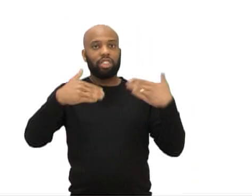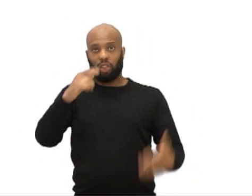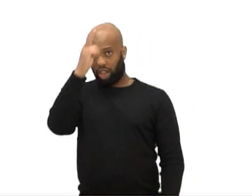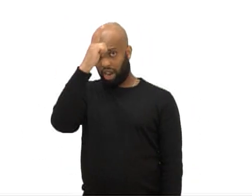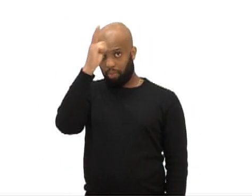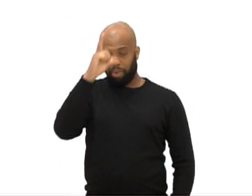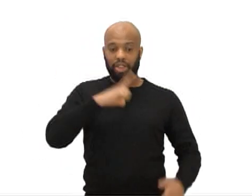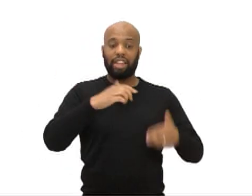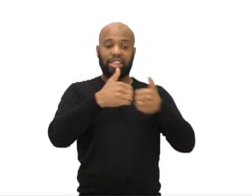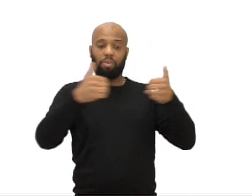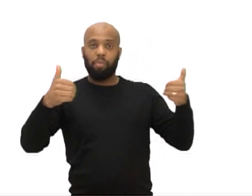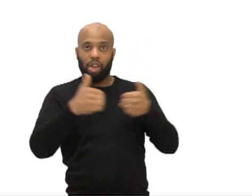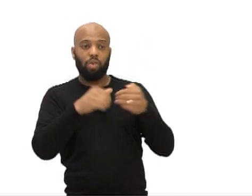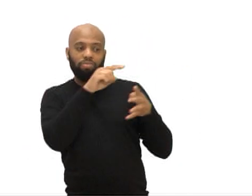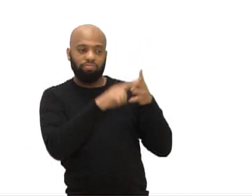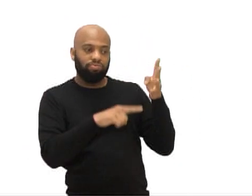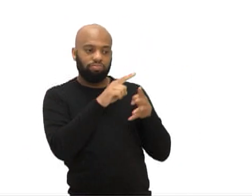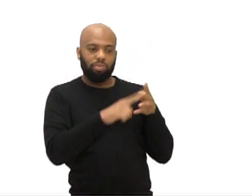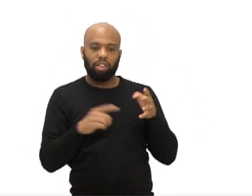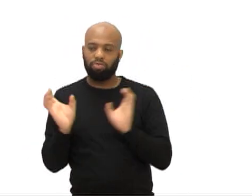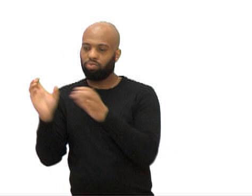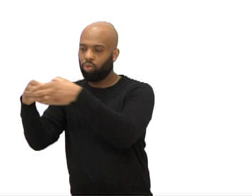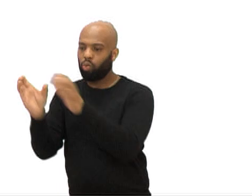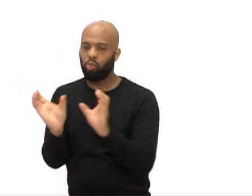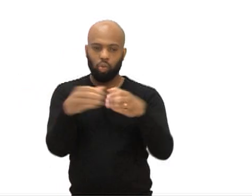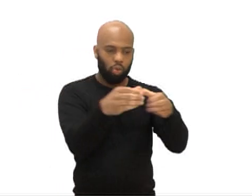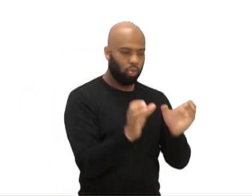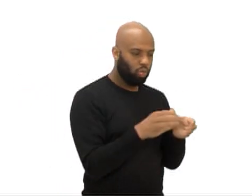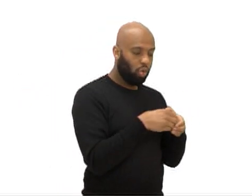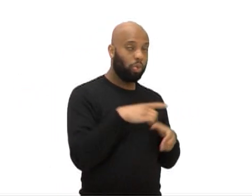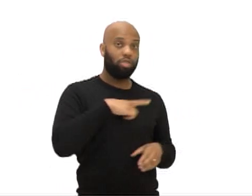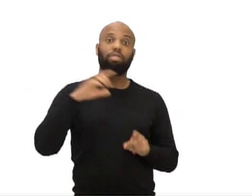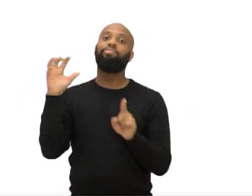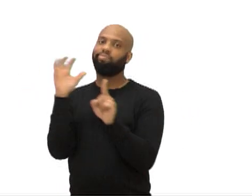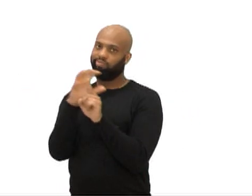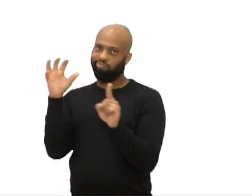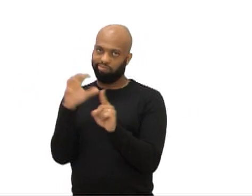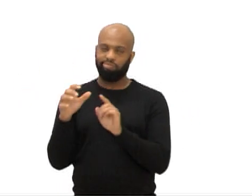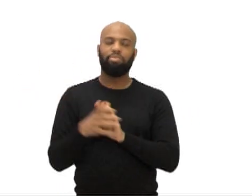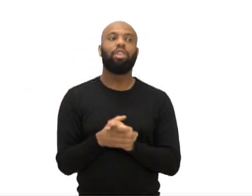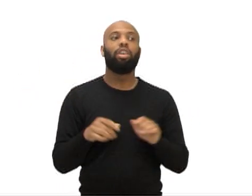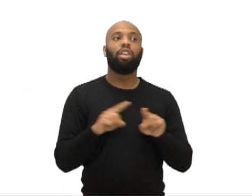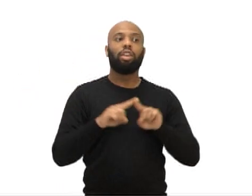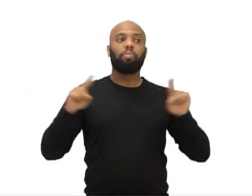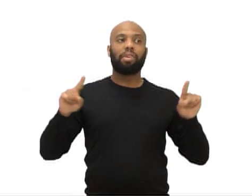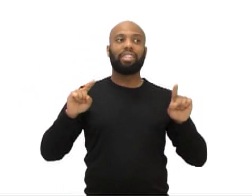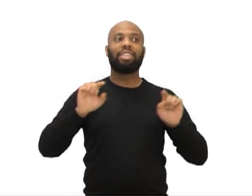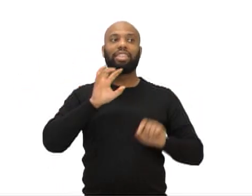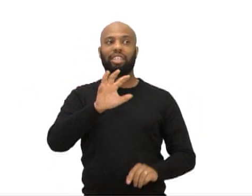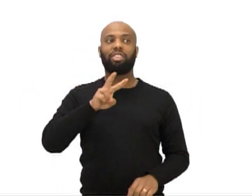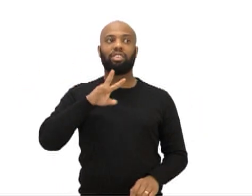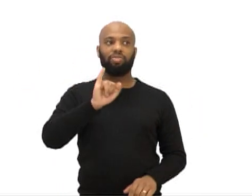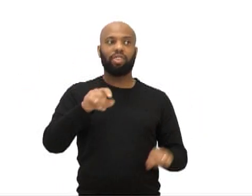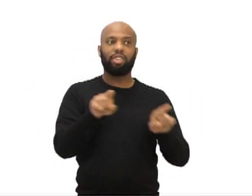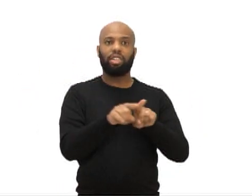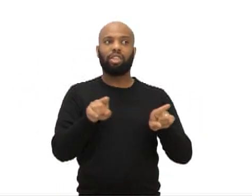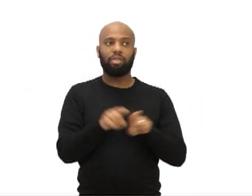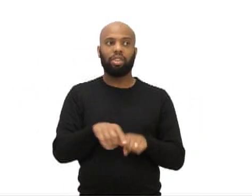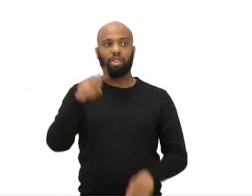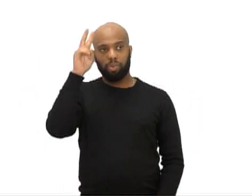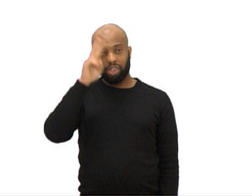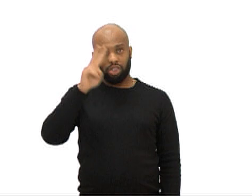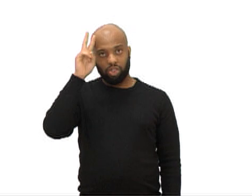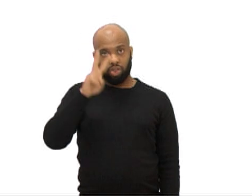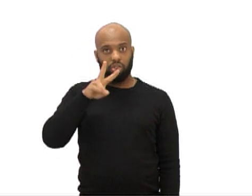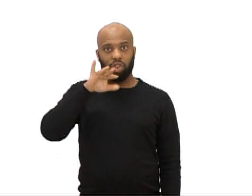Alemanha foi dividida em 4 zonas de influência. Mas isso vai ser também uma história que